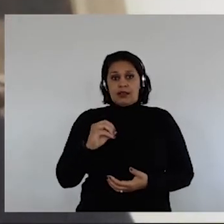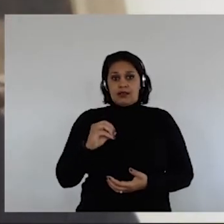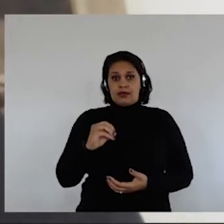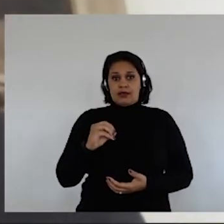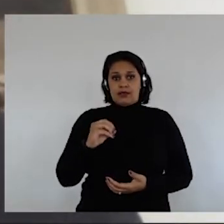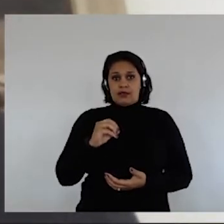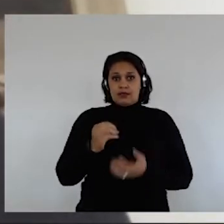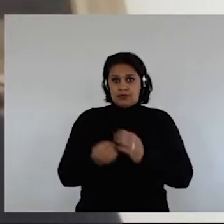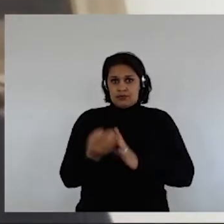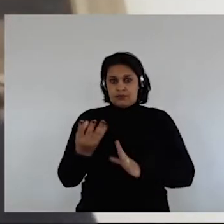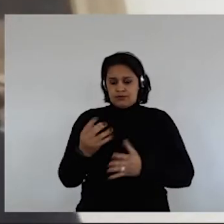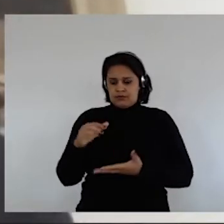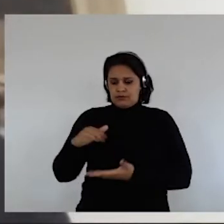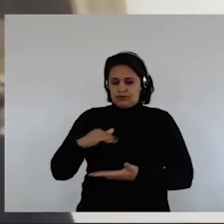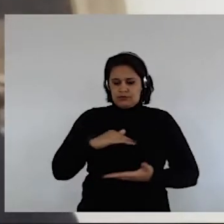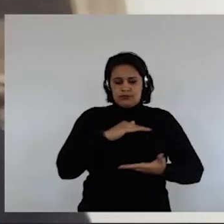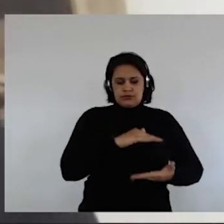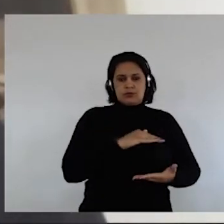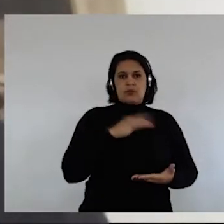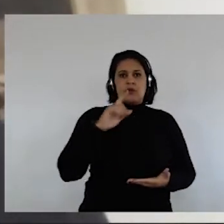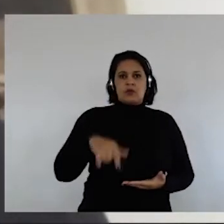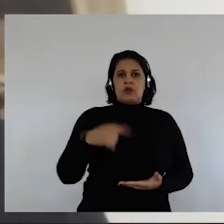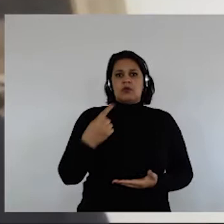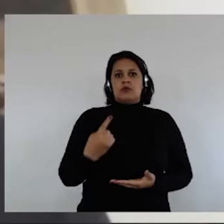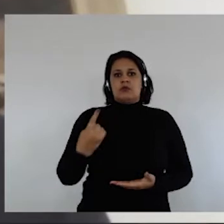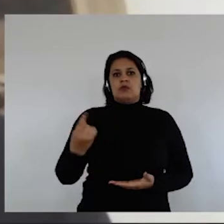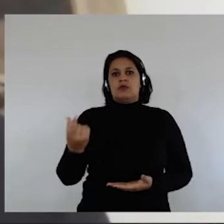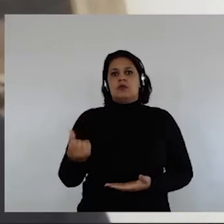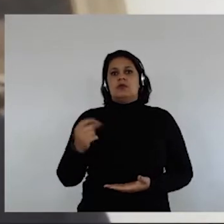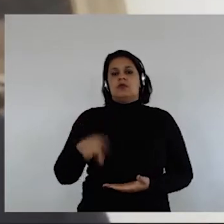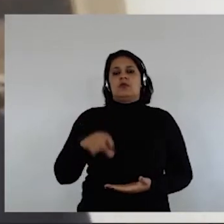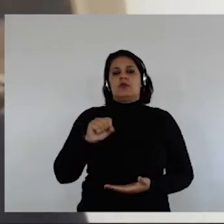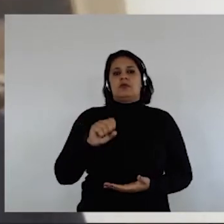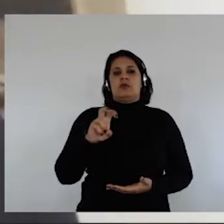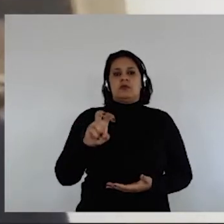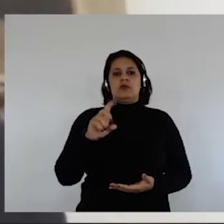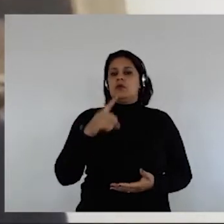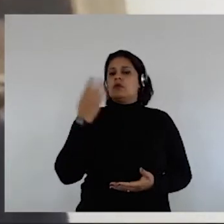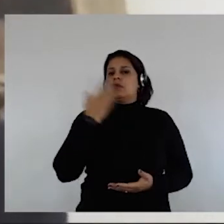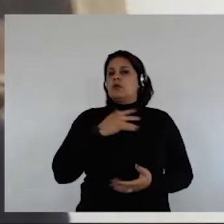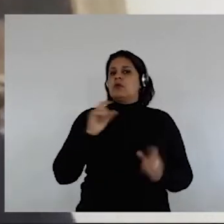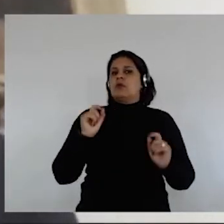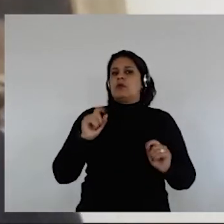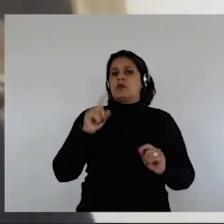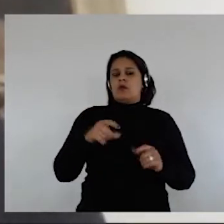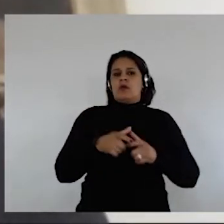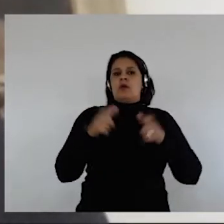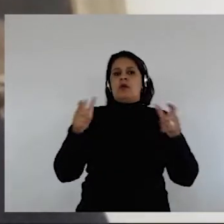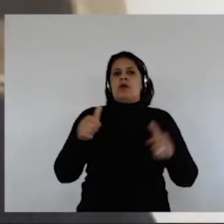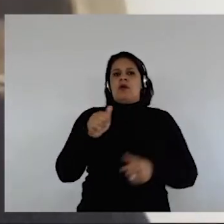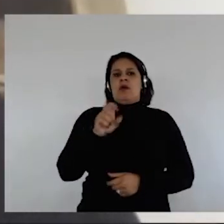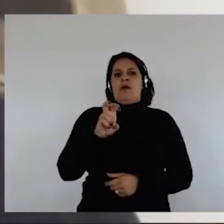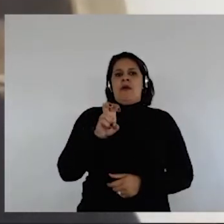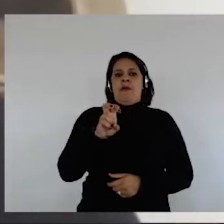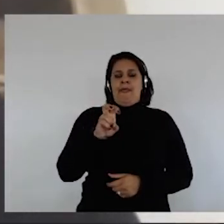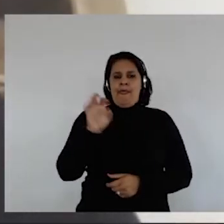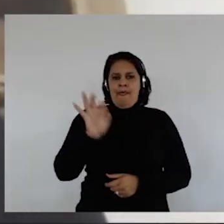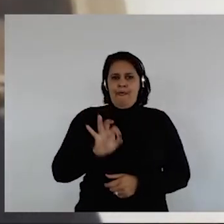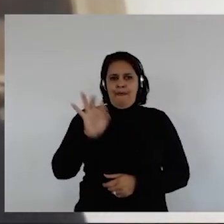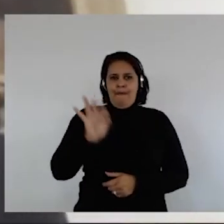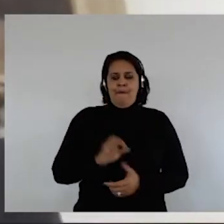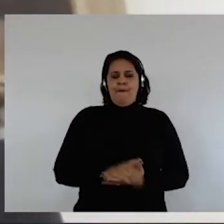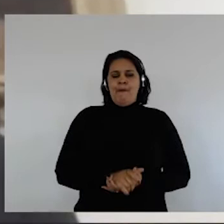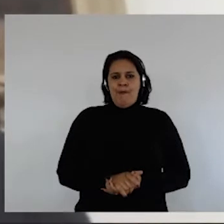extra, foi cotada a R$ 116,85, o que representa um aumento de 15%. Assim sendo, conforme